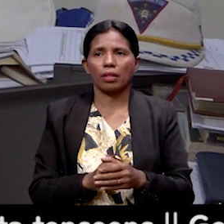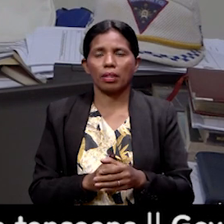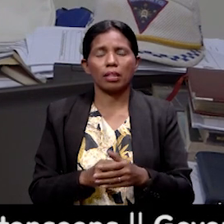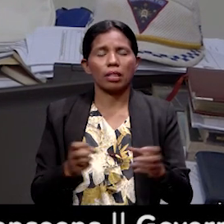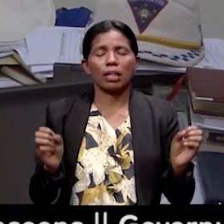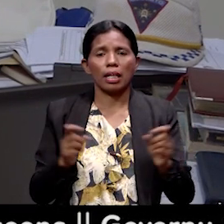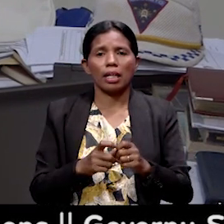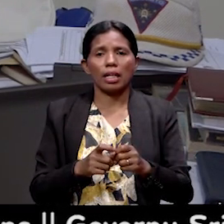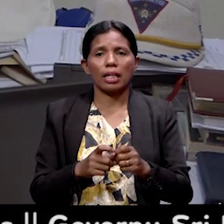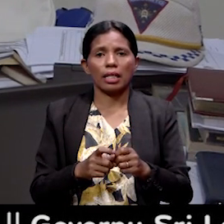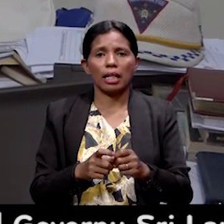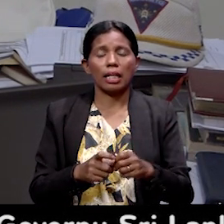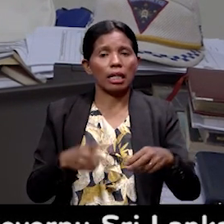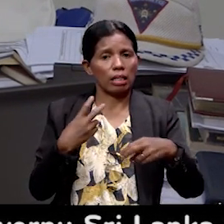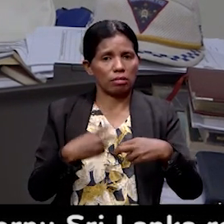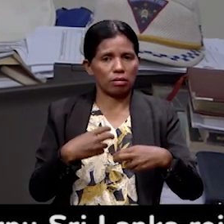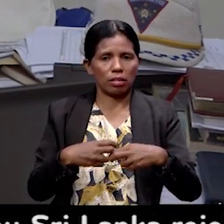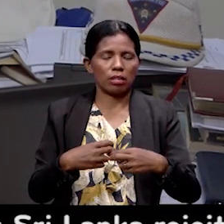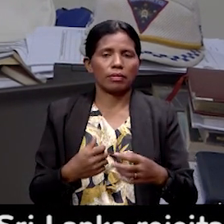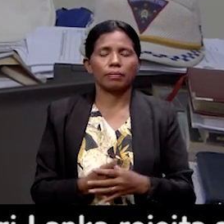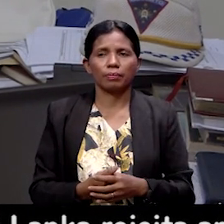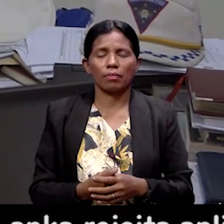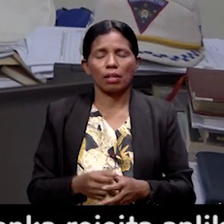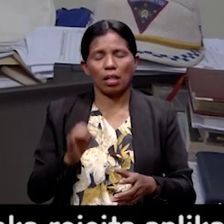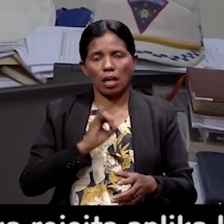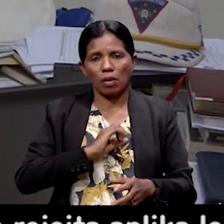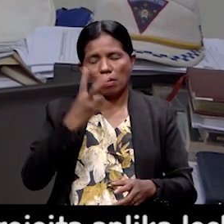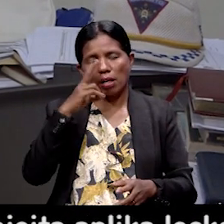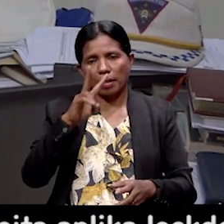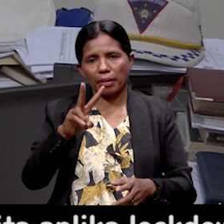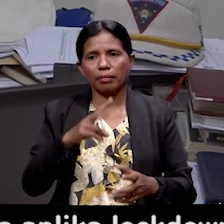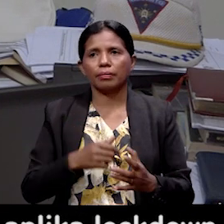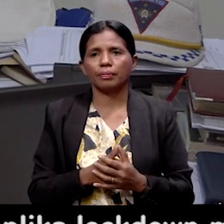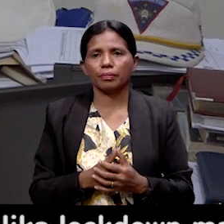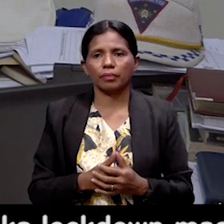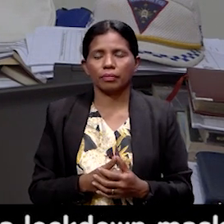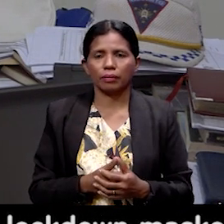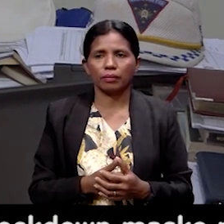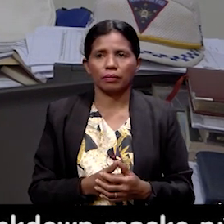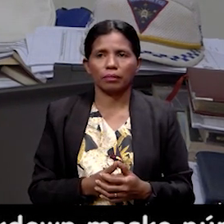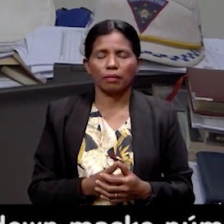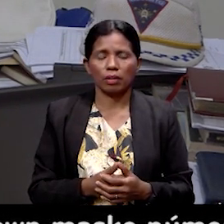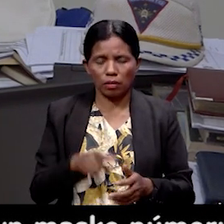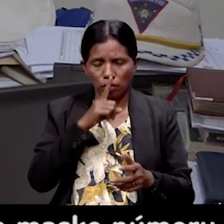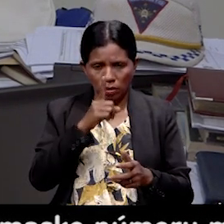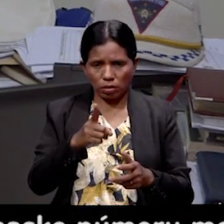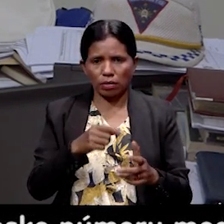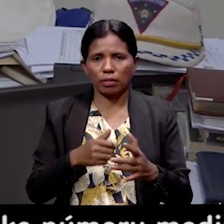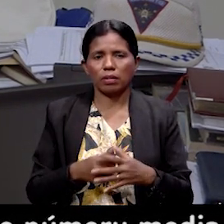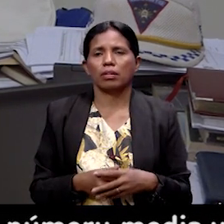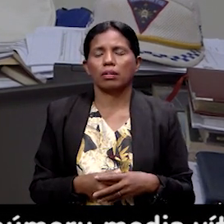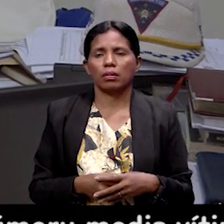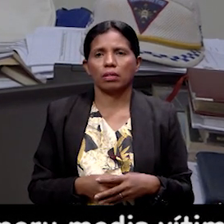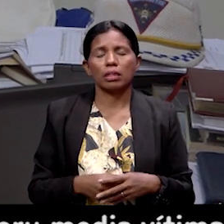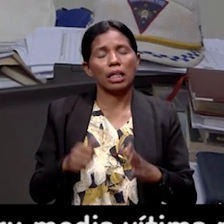pergoso ata idane pe tare ha urra sikare ba kod le kod ke strada ne lost tune e i ha